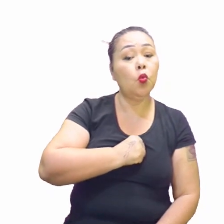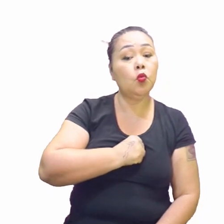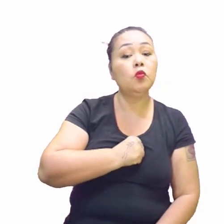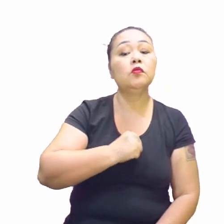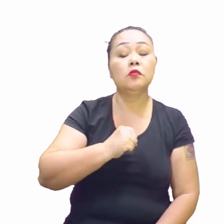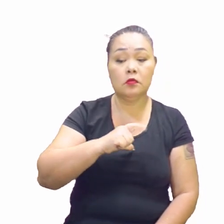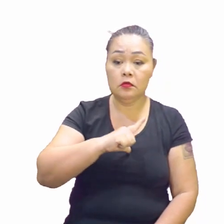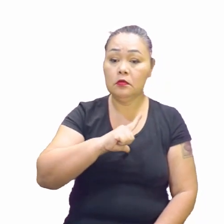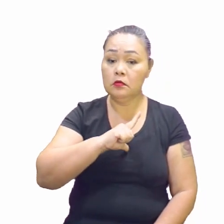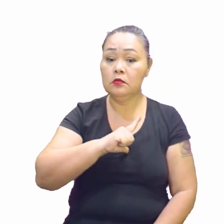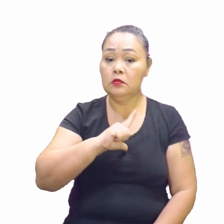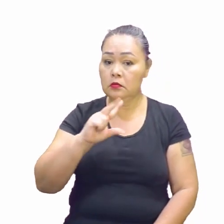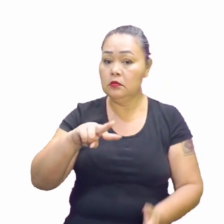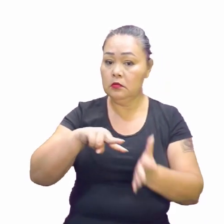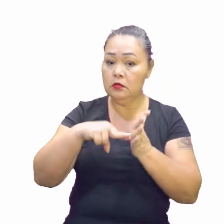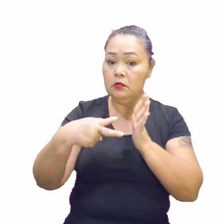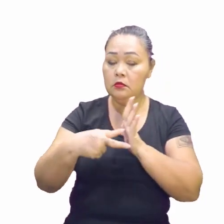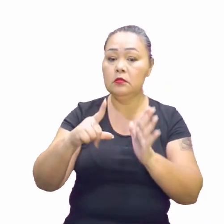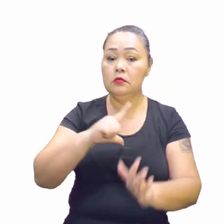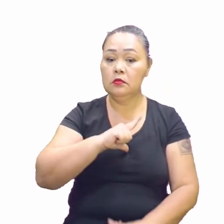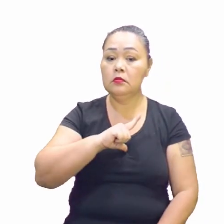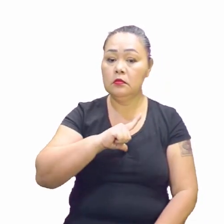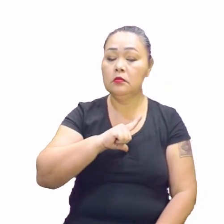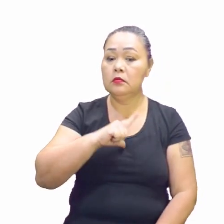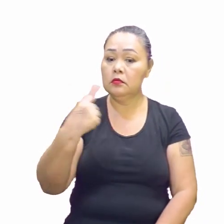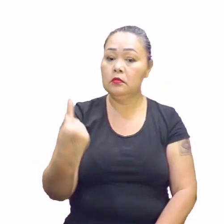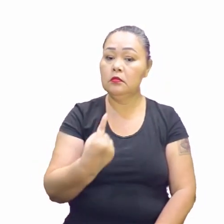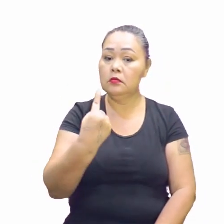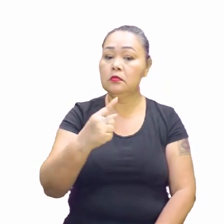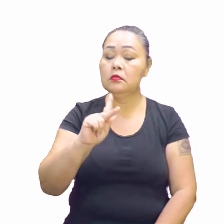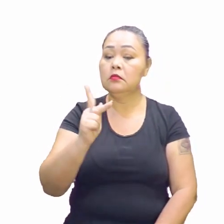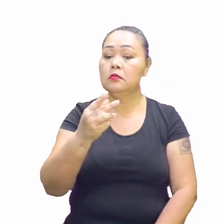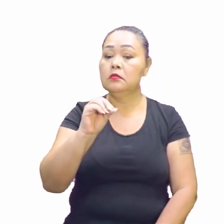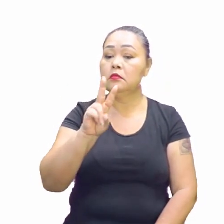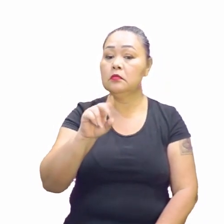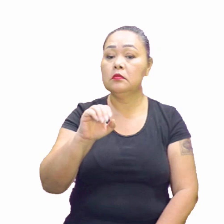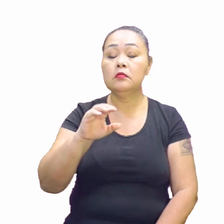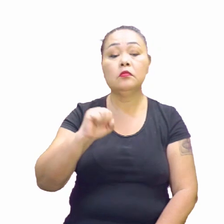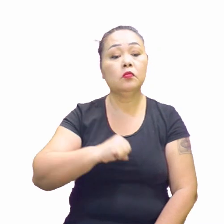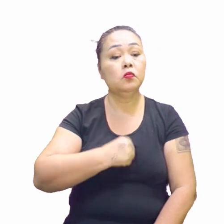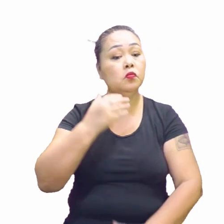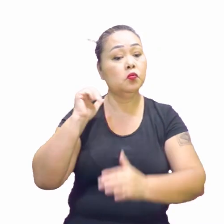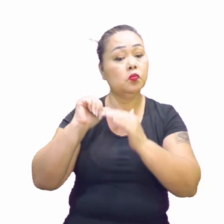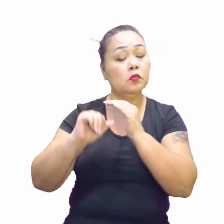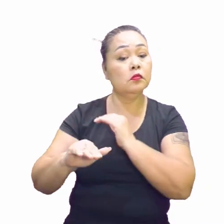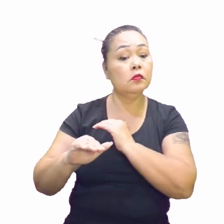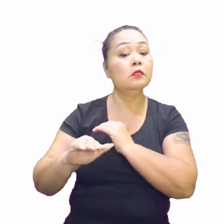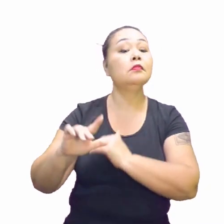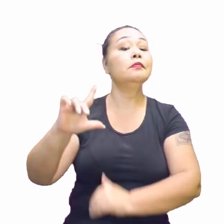sentido de existir, então ele fica no singular, ele está impessoal, ódios guardado.